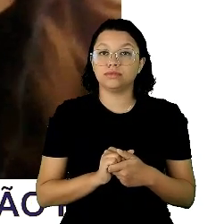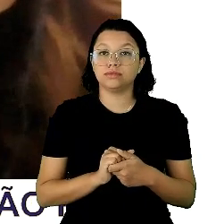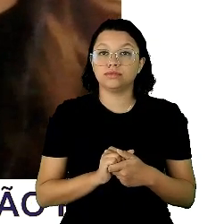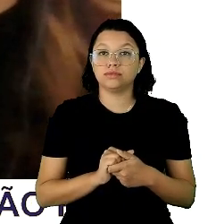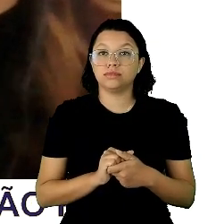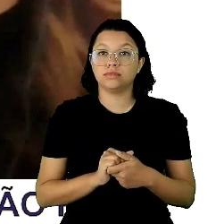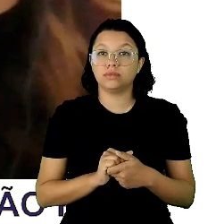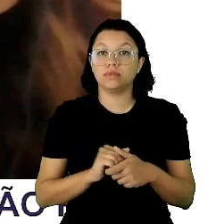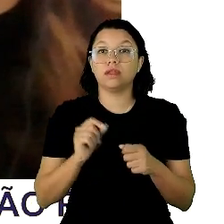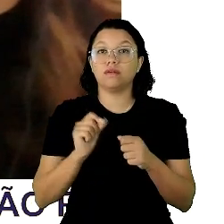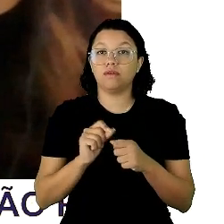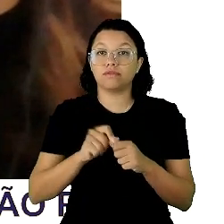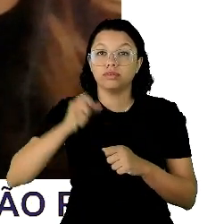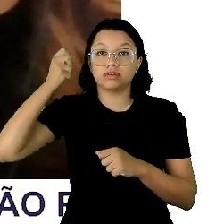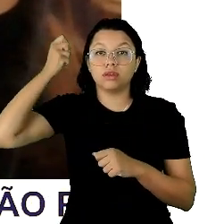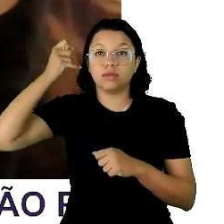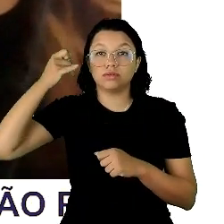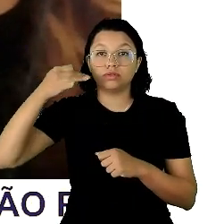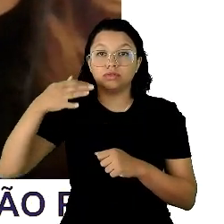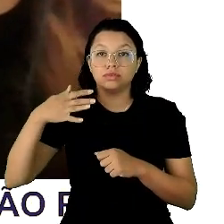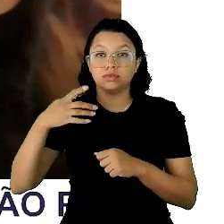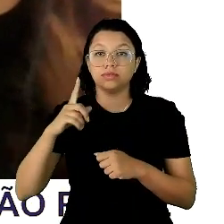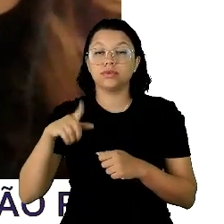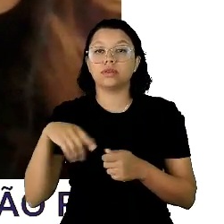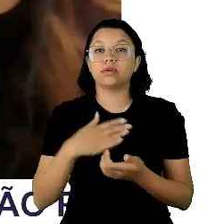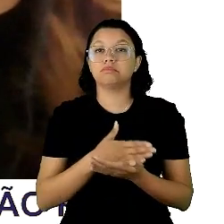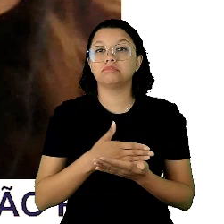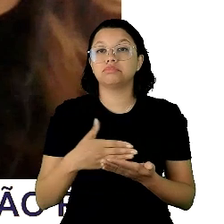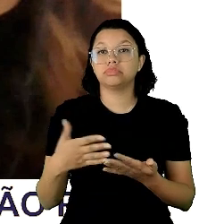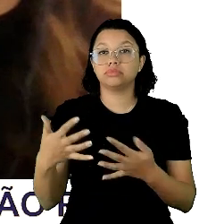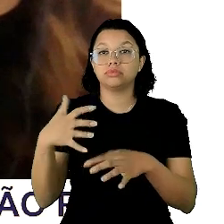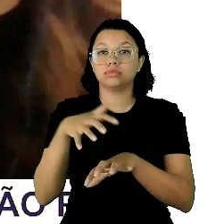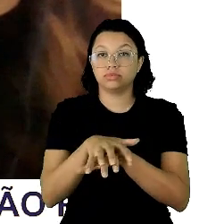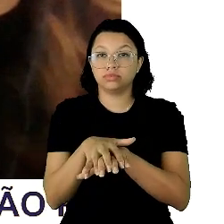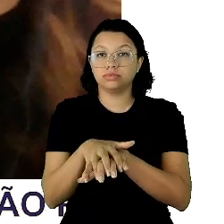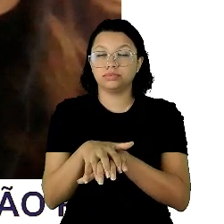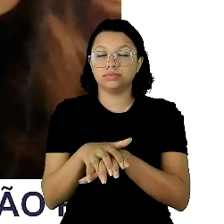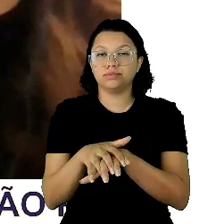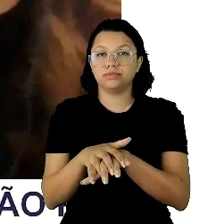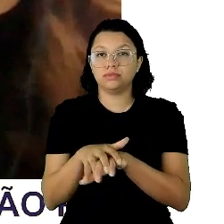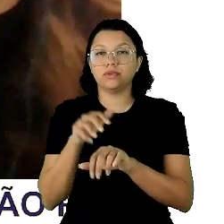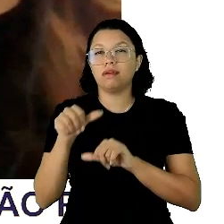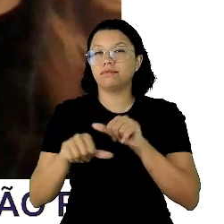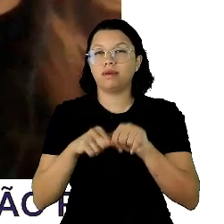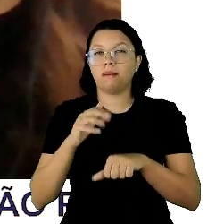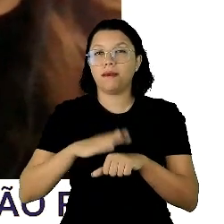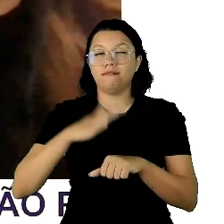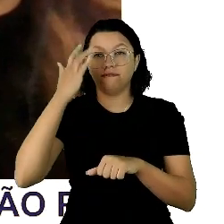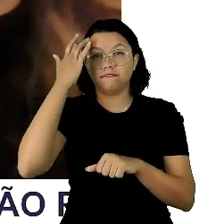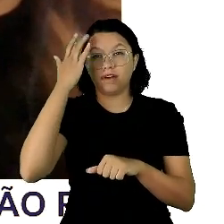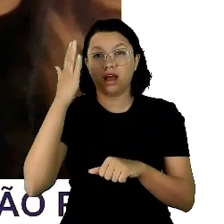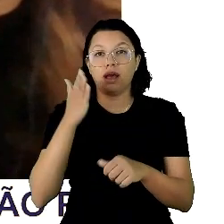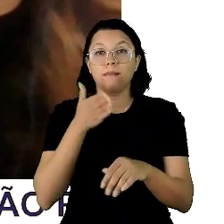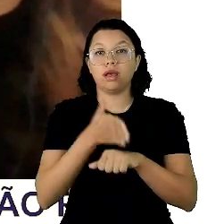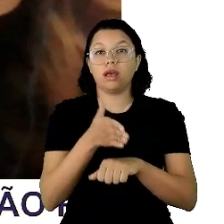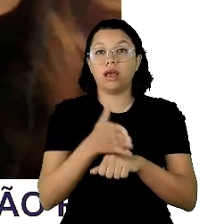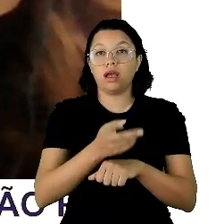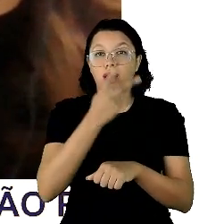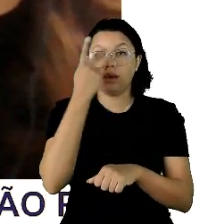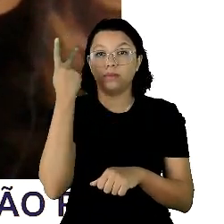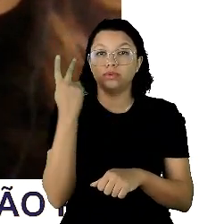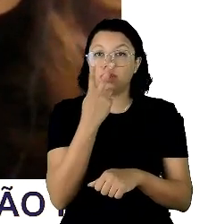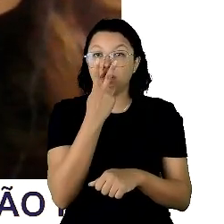minha audiodescrição, que é uma iniciativa inclusiva para facilitar a participação das pessoas que